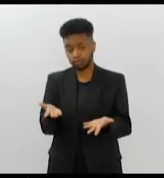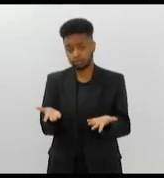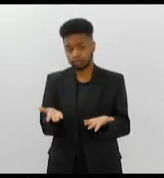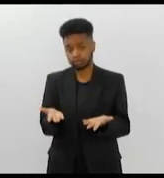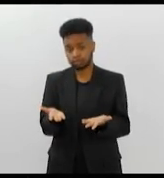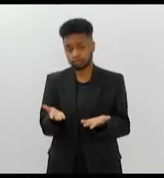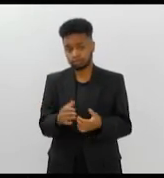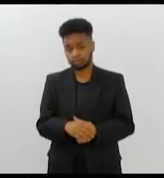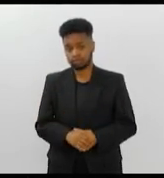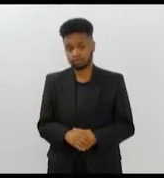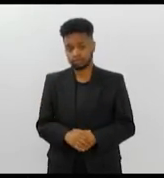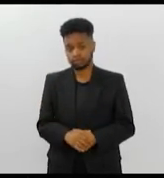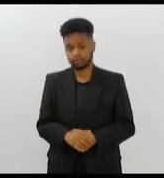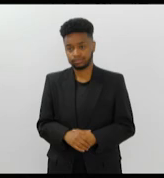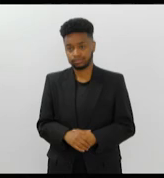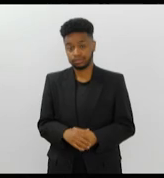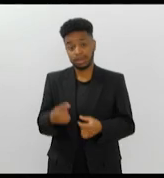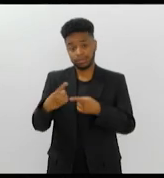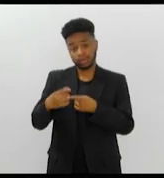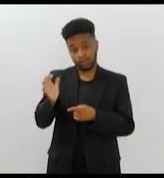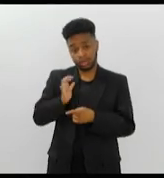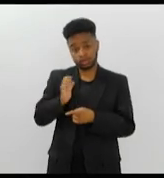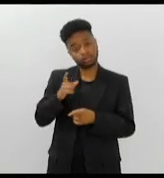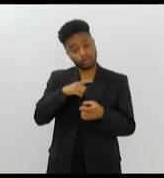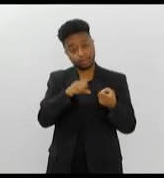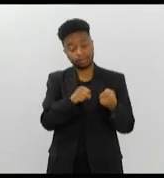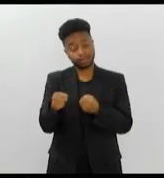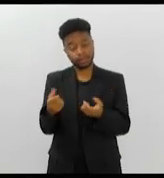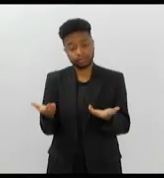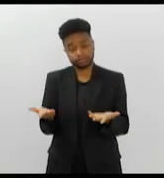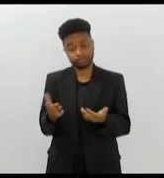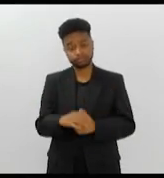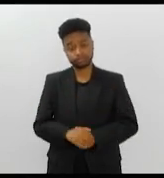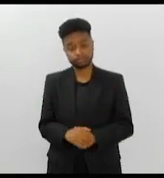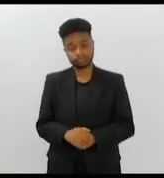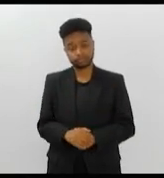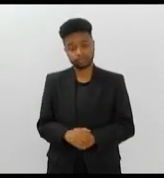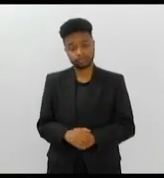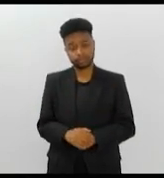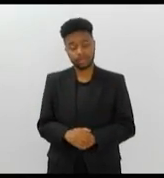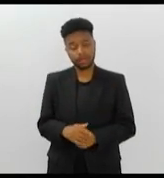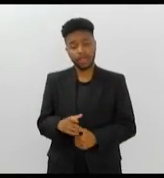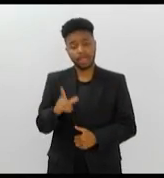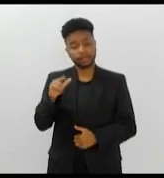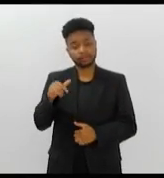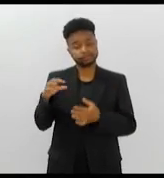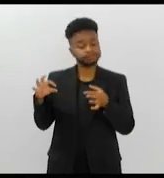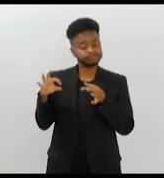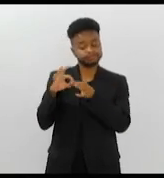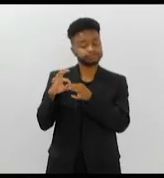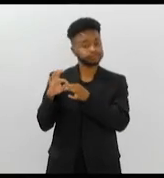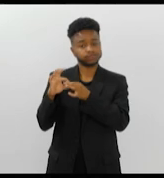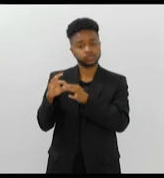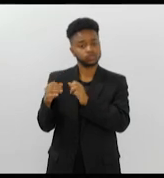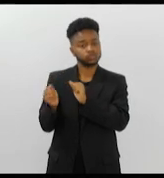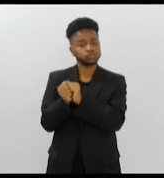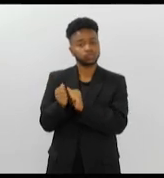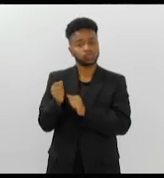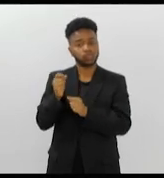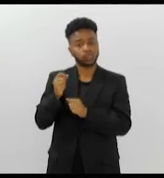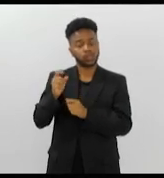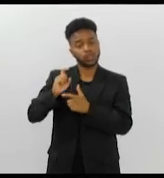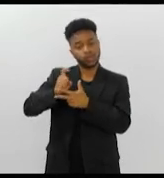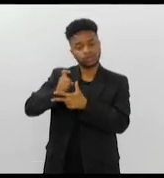prontinho porque os ricos são poderosos tem lobes fortíssimos no executivo agora